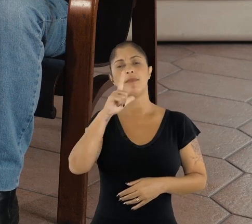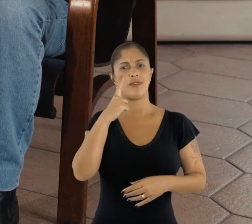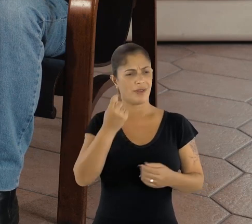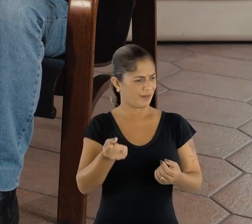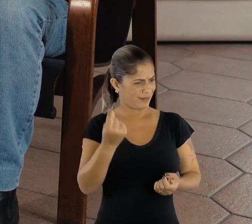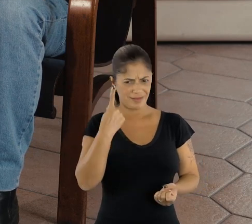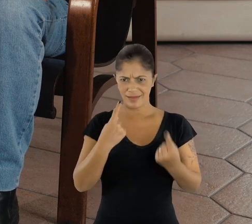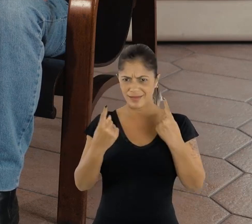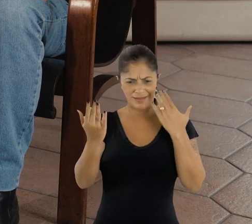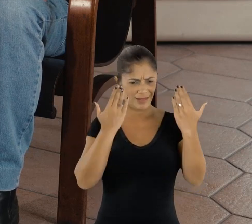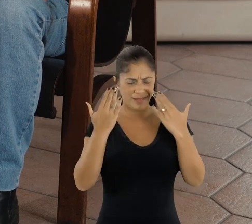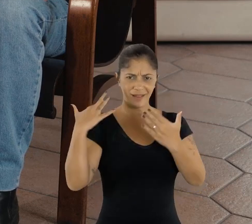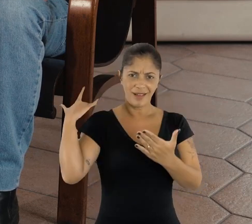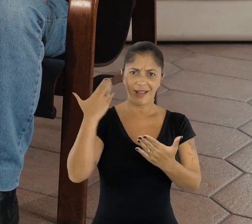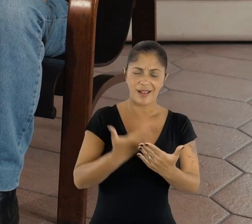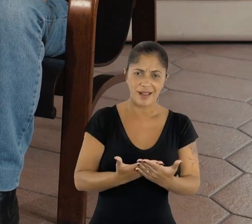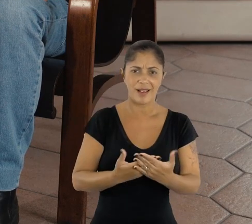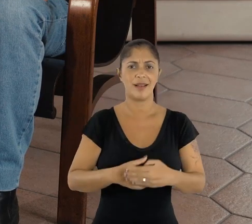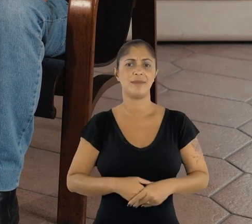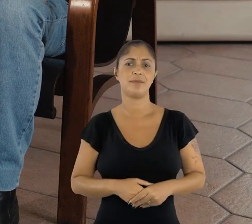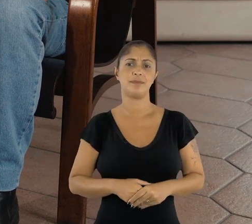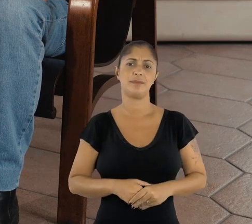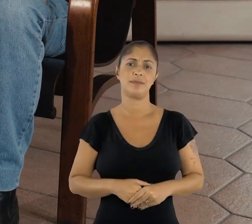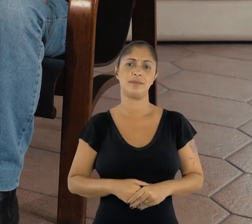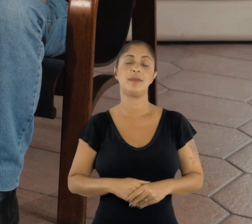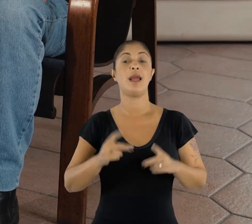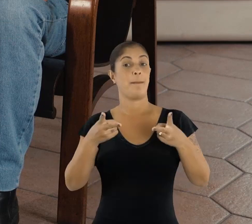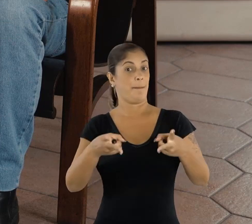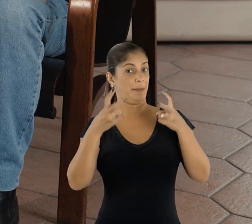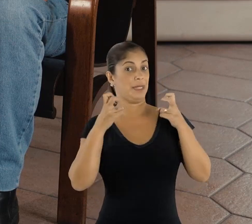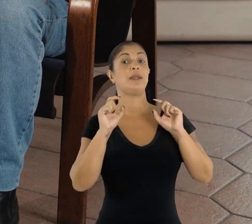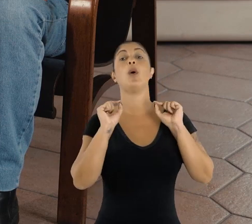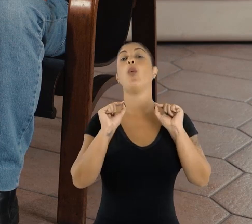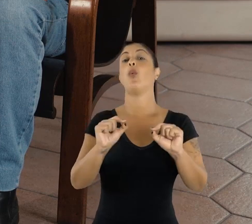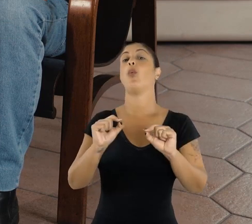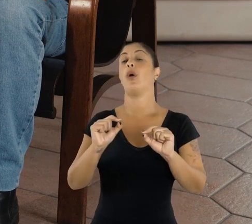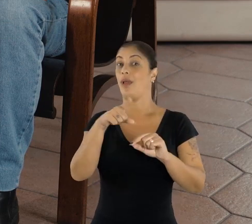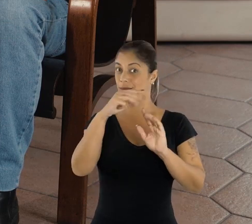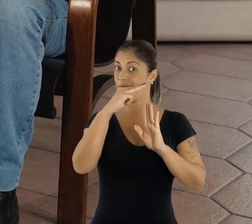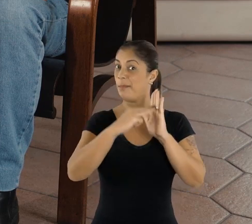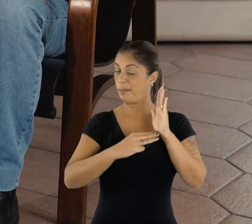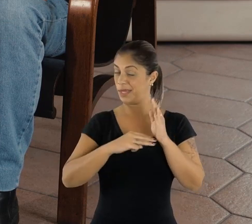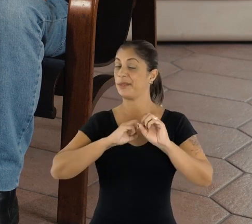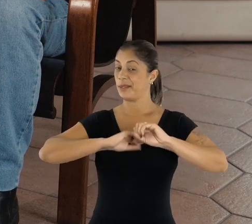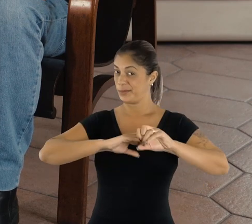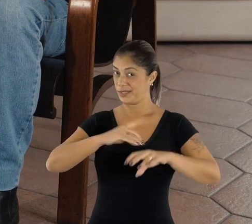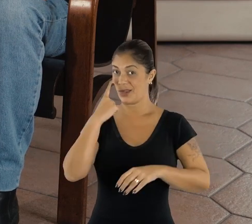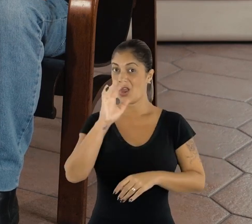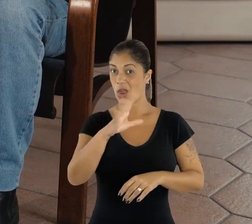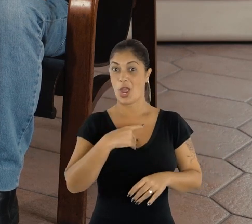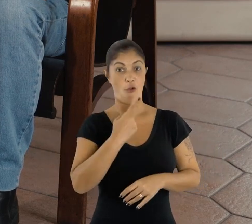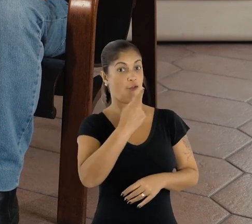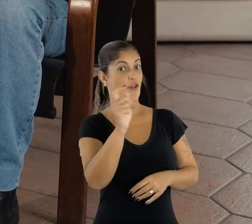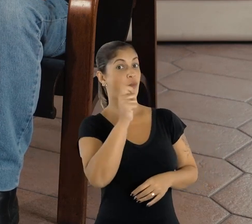as coincidências de trajetórias e percebendo que isso é método de educação popular.